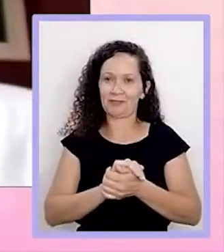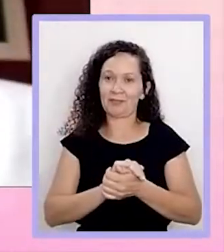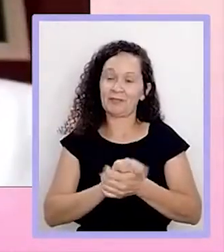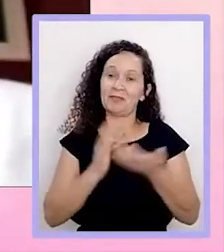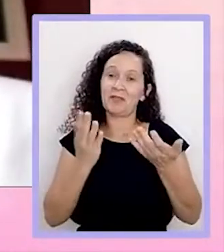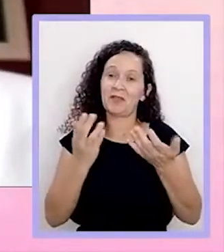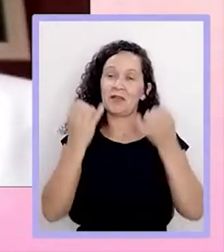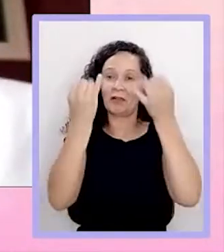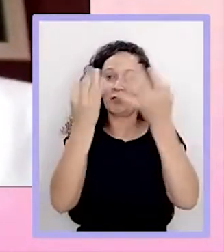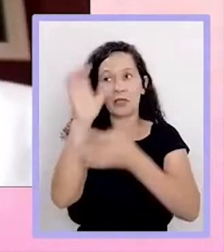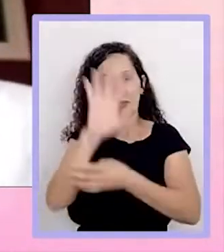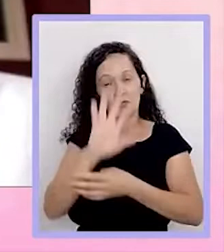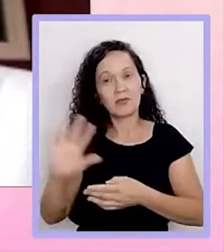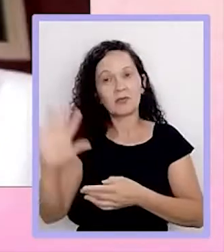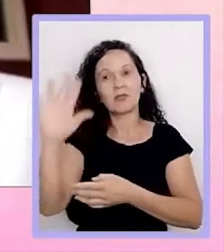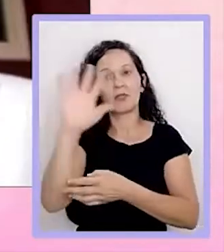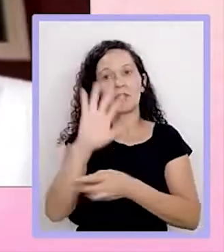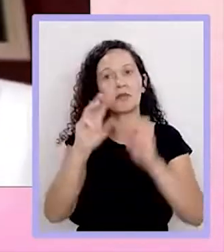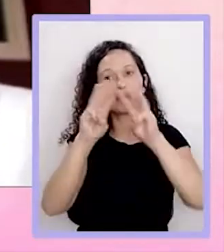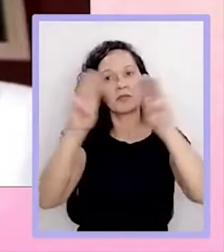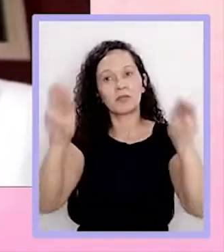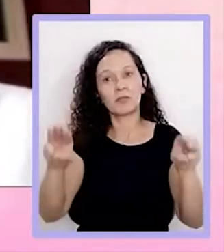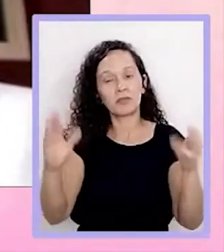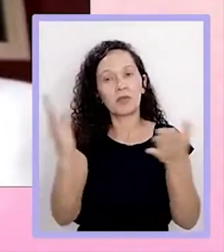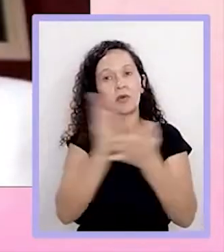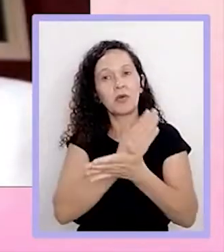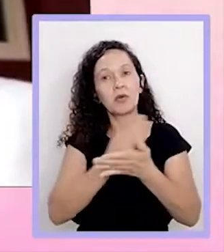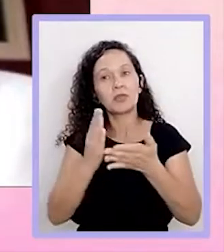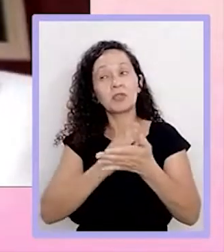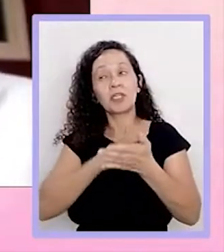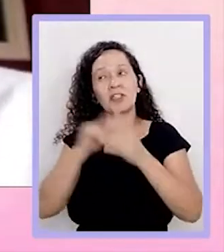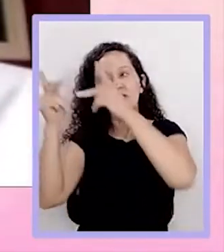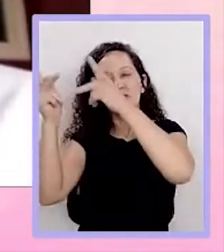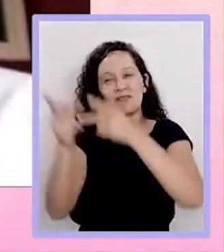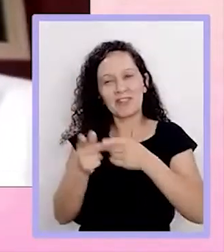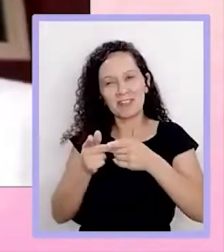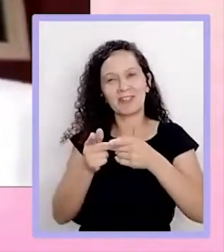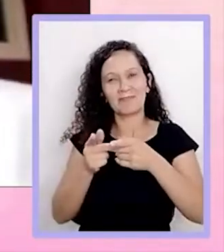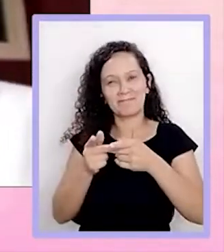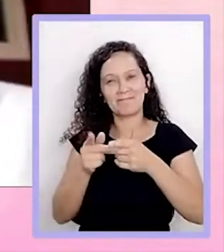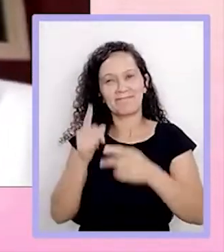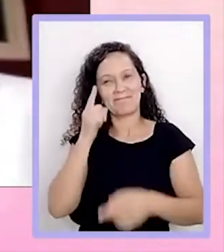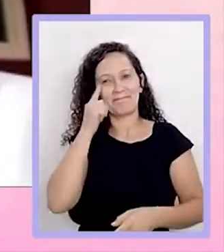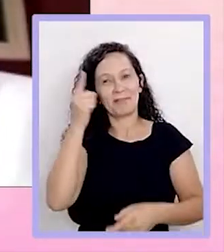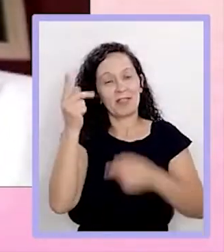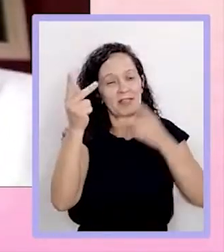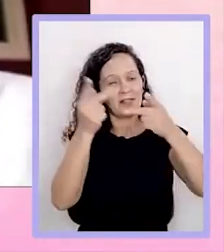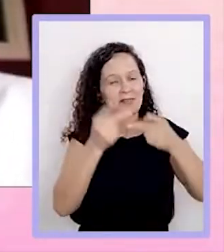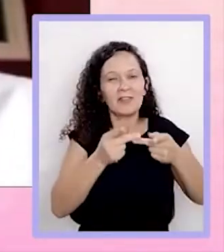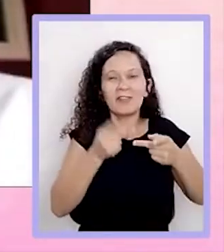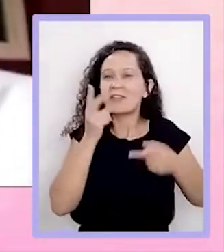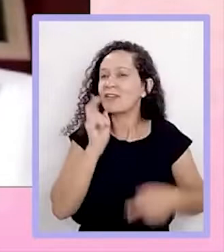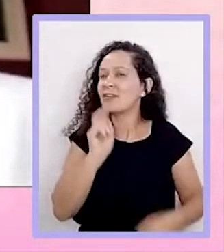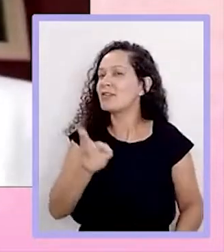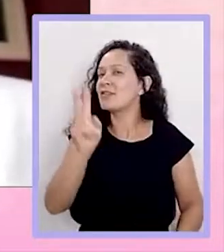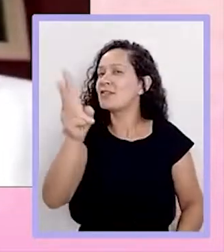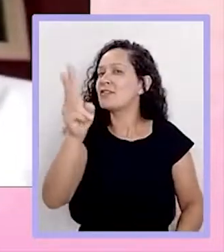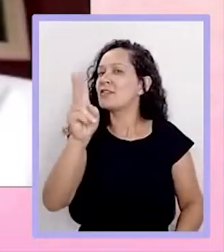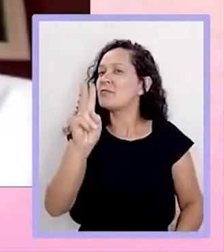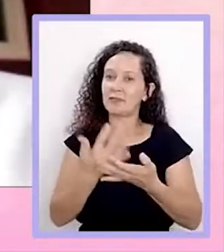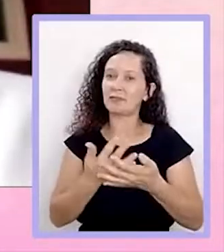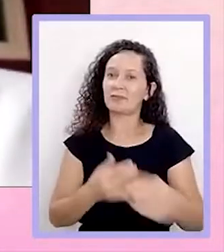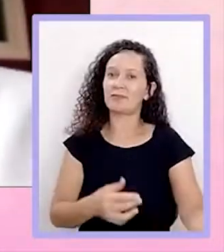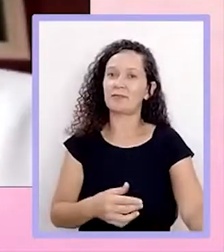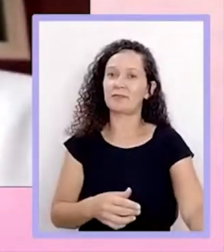modo geral, o museu é algo que visitamos, né? E a gente pensa essa visita sempre de um modo presencial, obviamente,